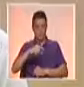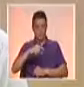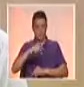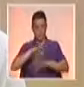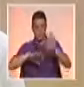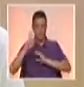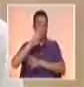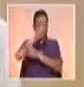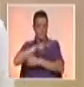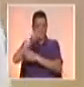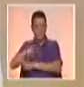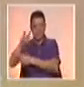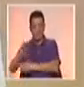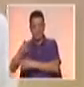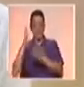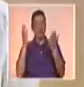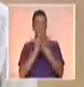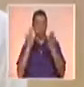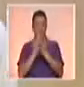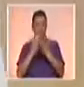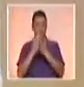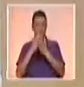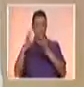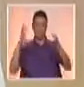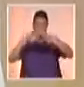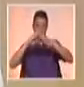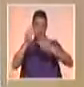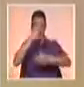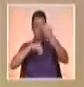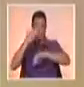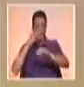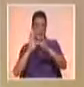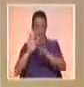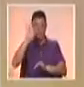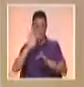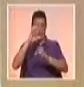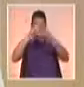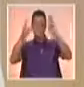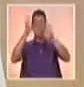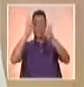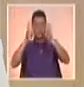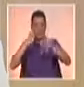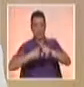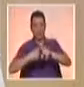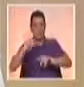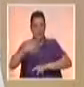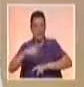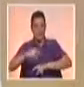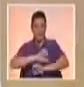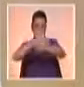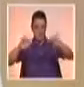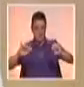fazem uma visita de estudo, portanto nós estamos bastante ligados à indústria alimentar. Sim. Escolhemos empresas que sejam interessantes para